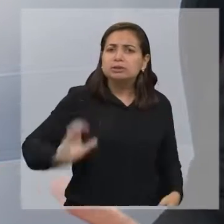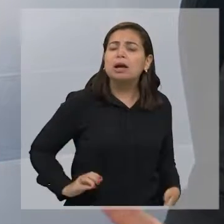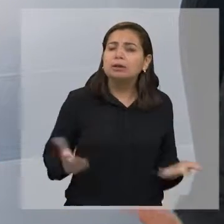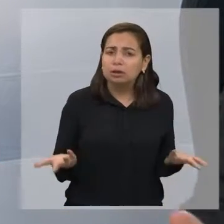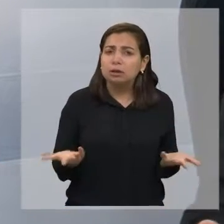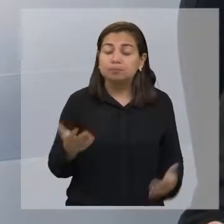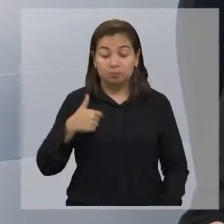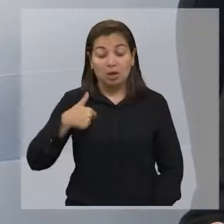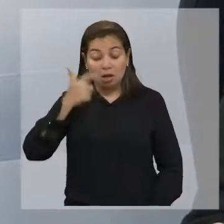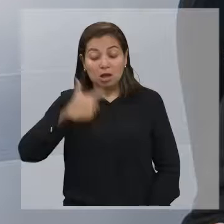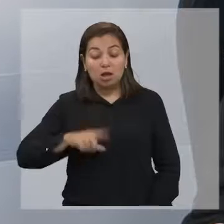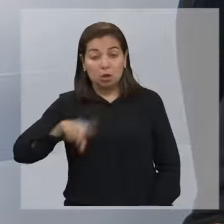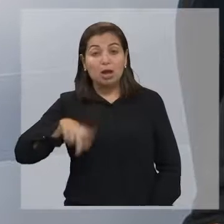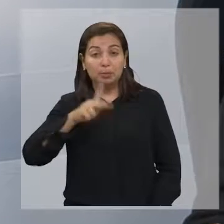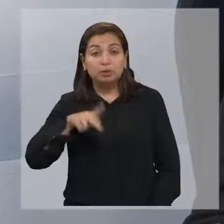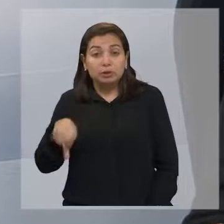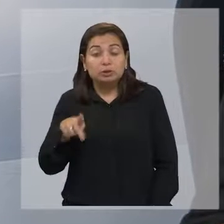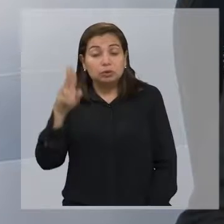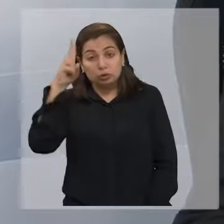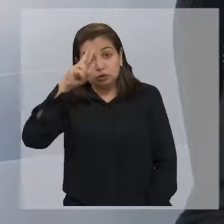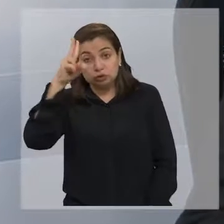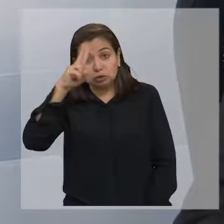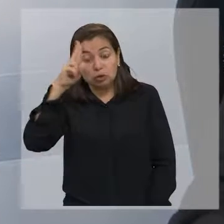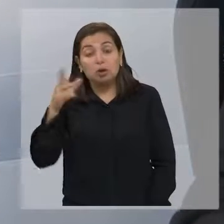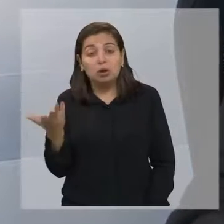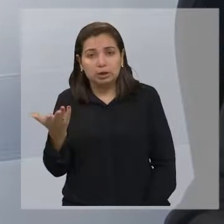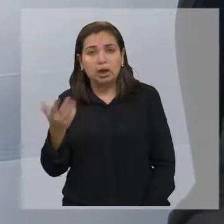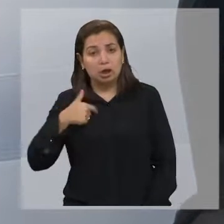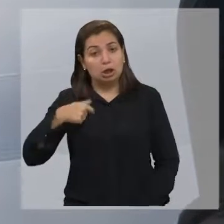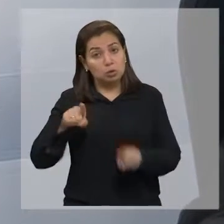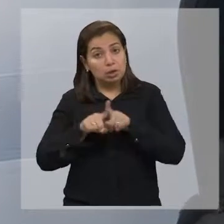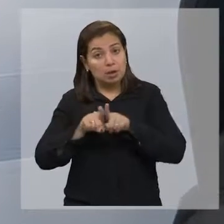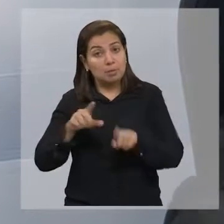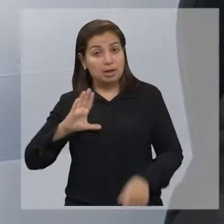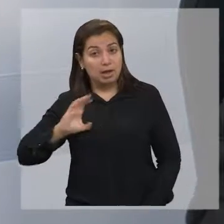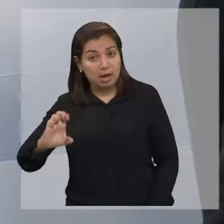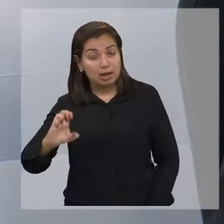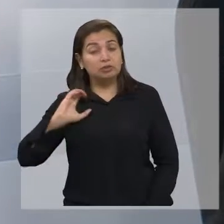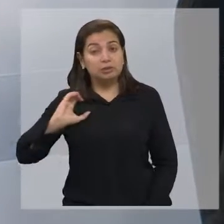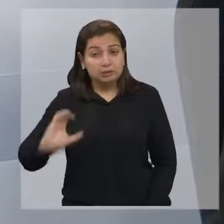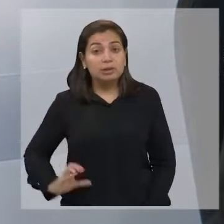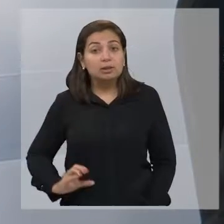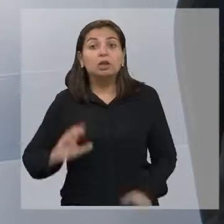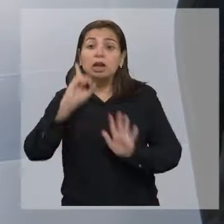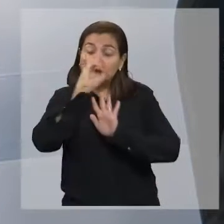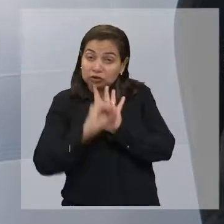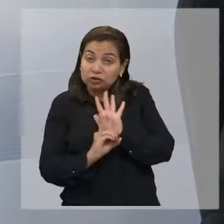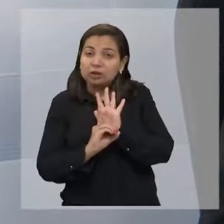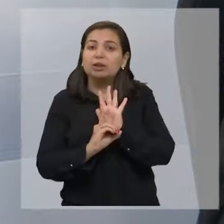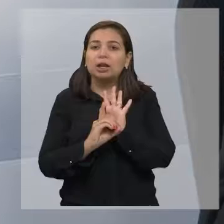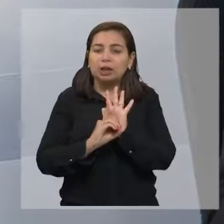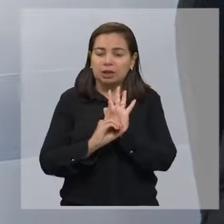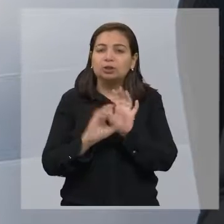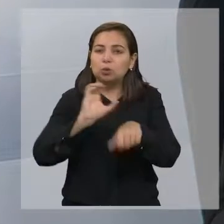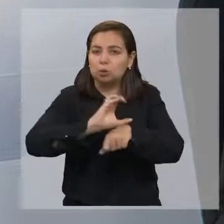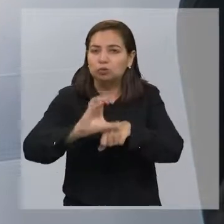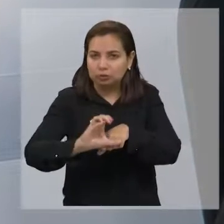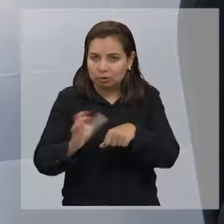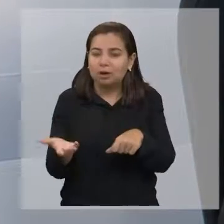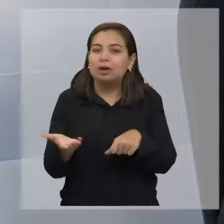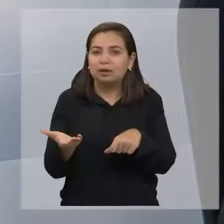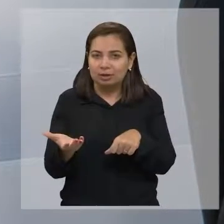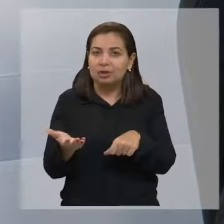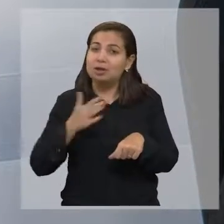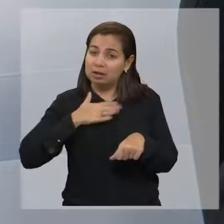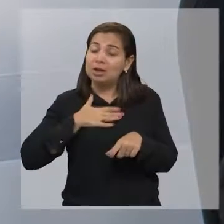História, eu tive a oportunidade também de ser professor de Ética e Cidadania e também de Direito Constitucional, de Fundamentos de